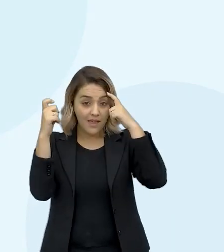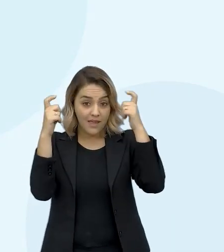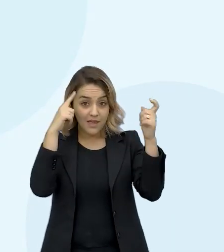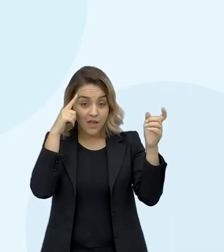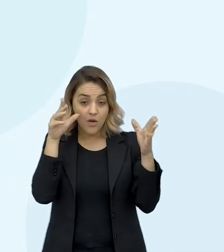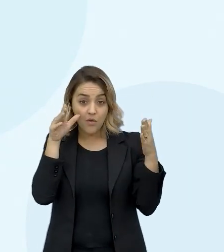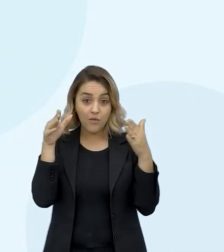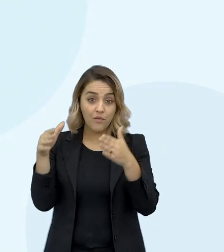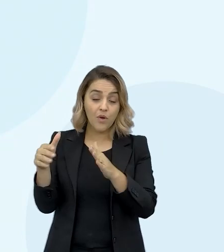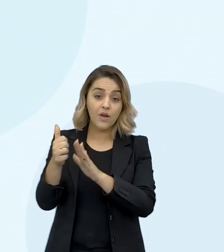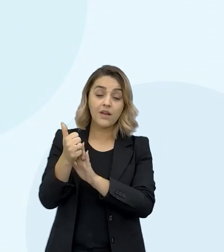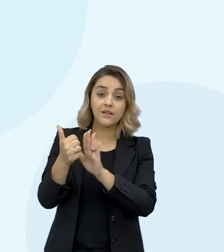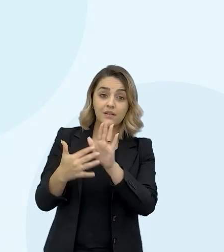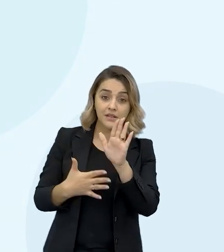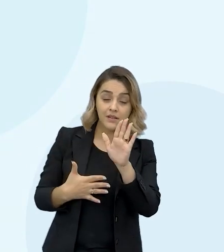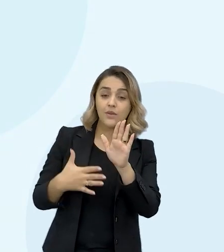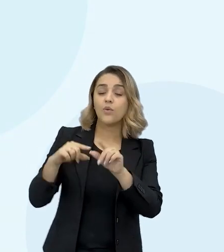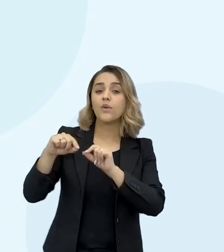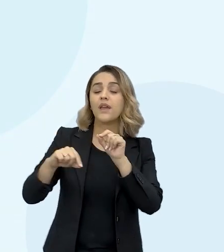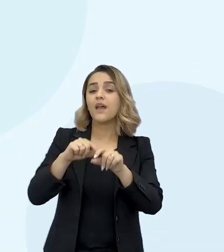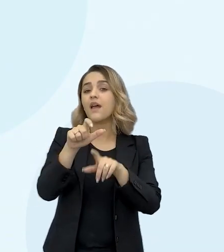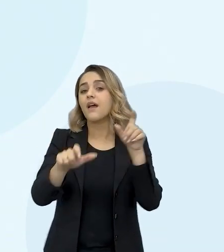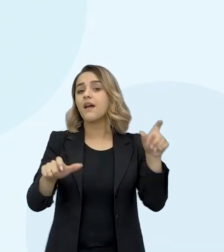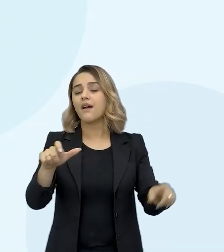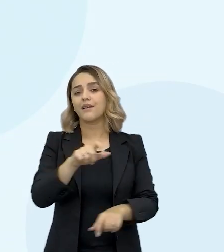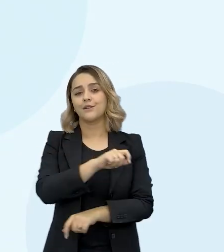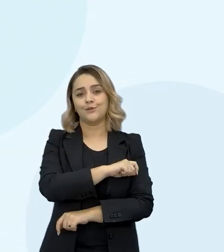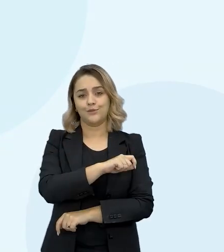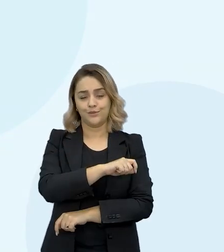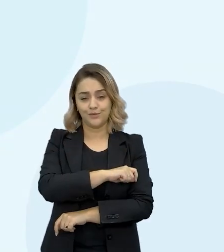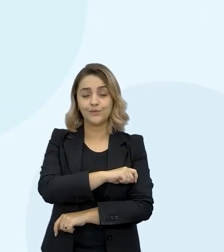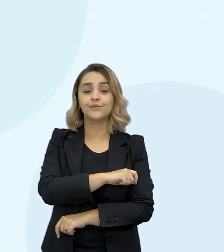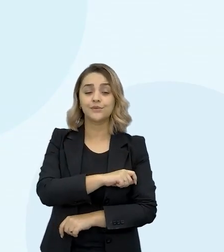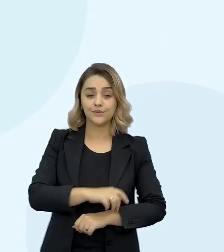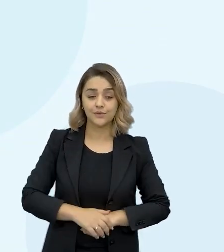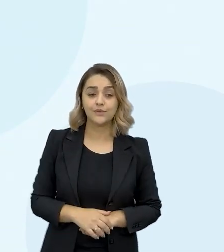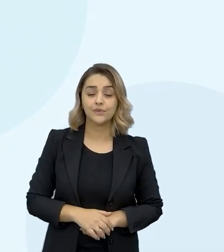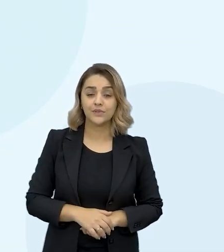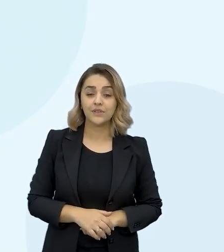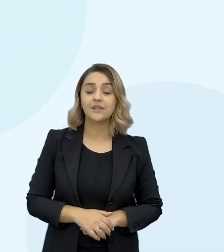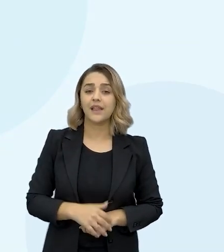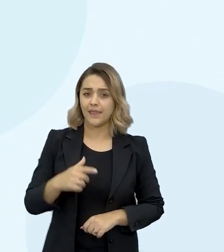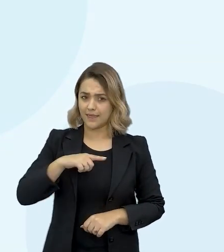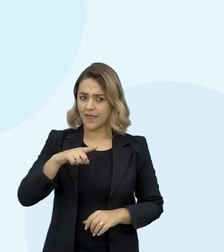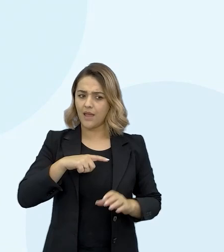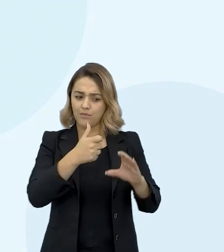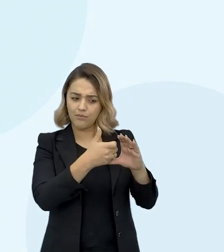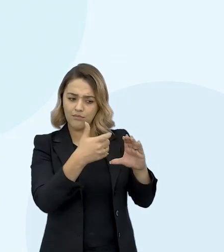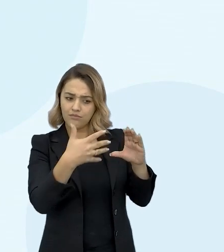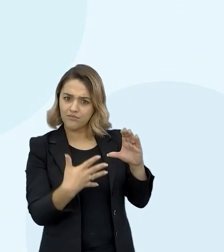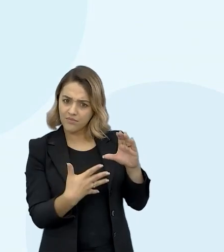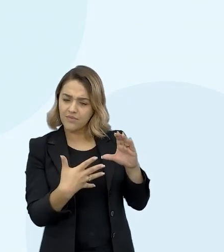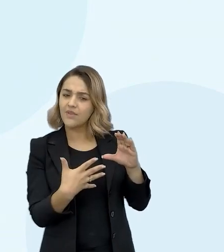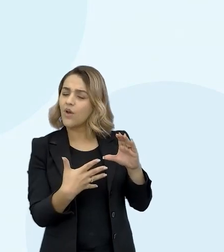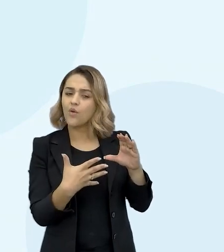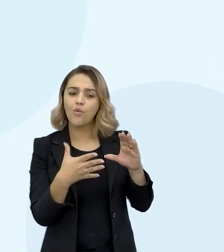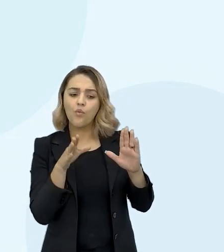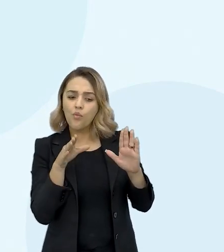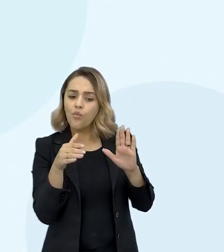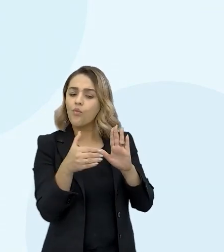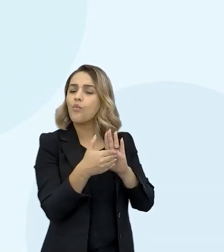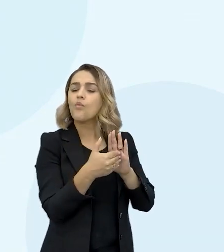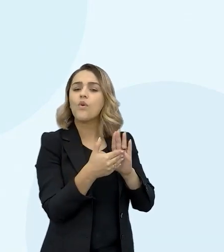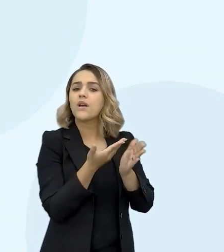na atividade com os estudantes. Nós tiramos essas características, né, baseadas